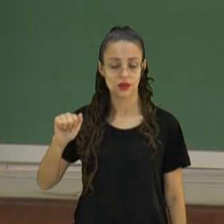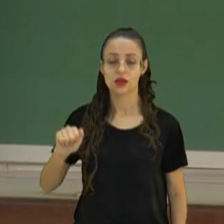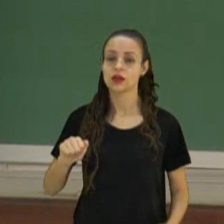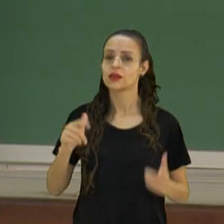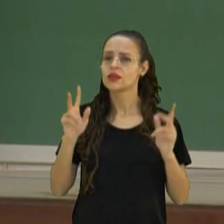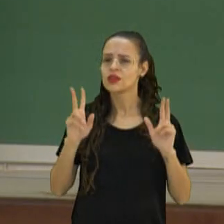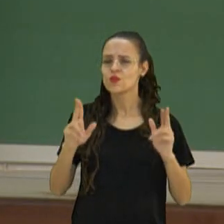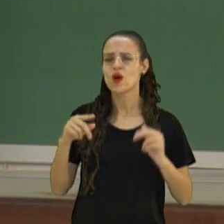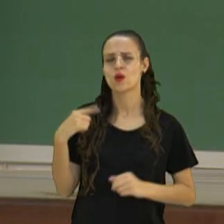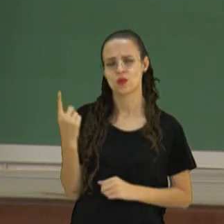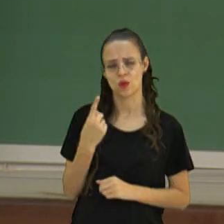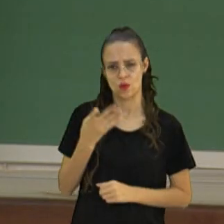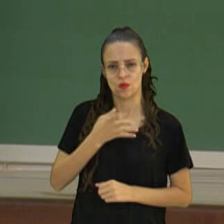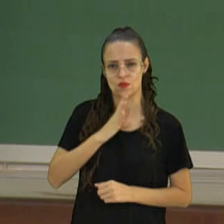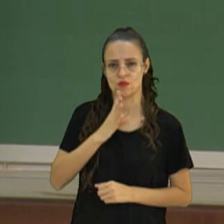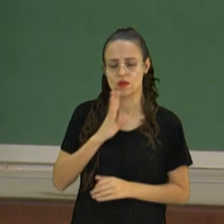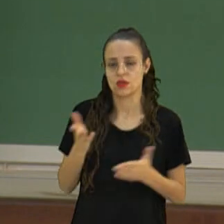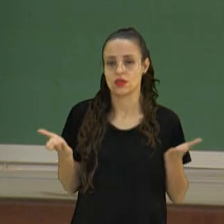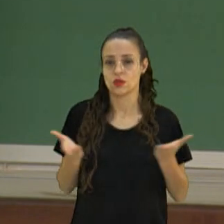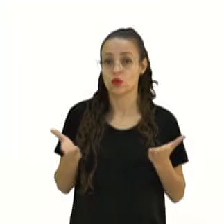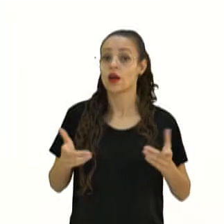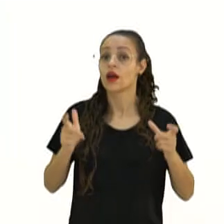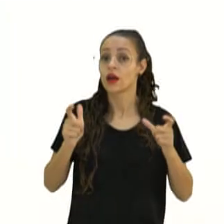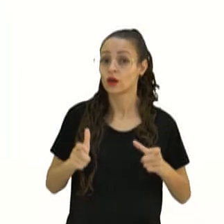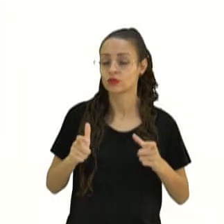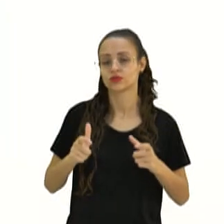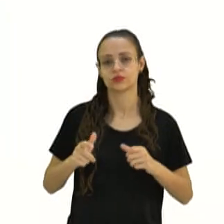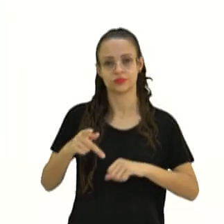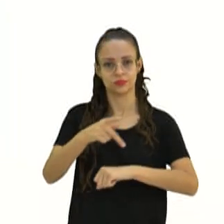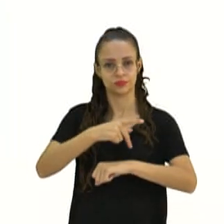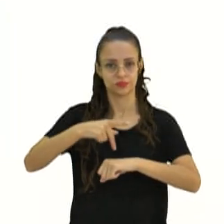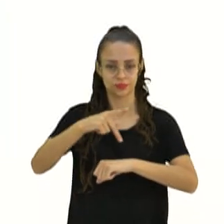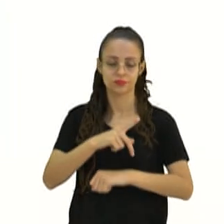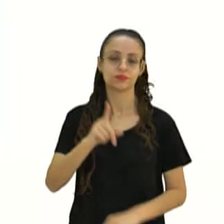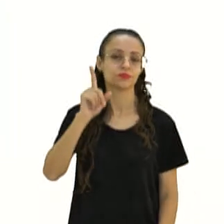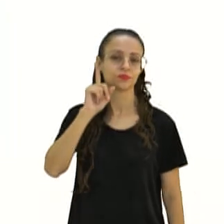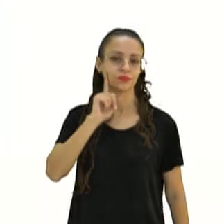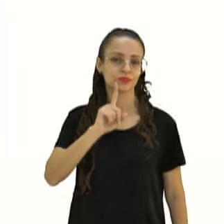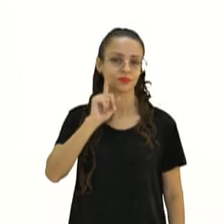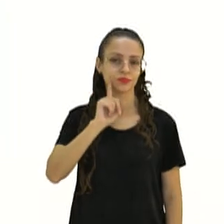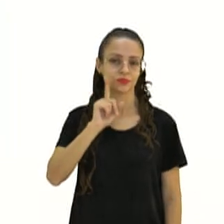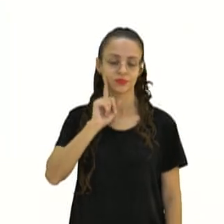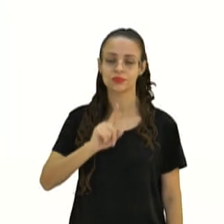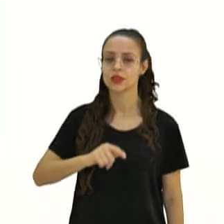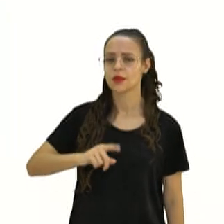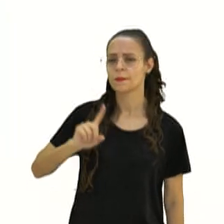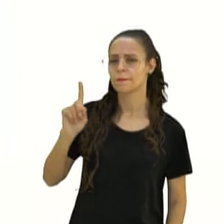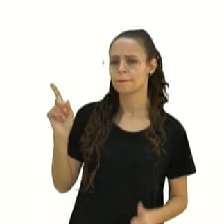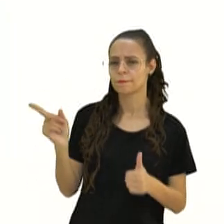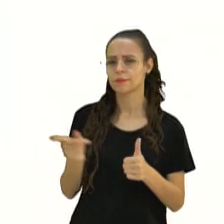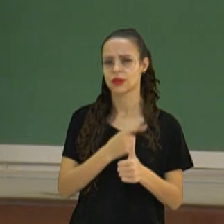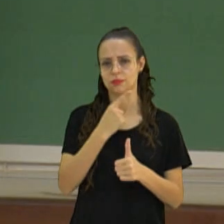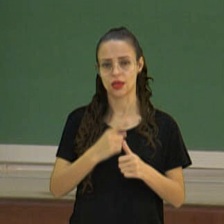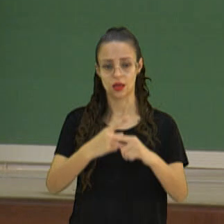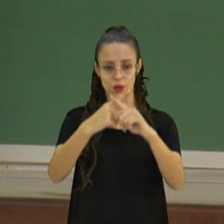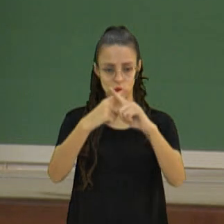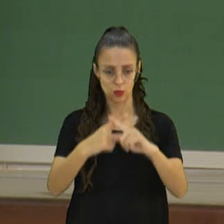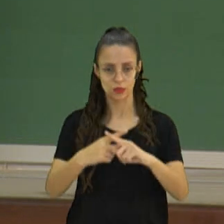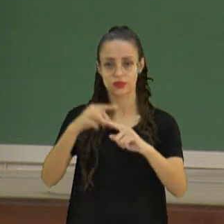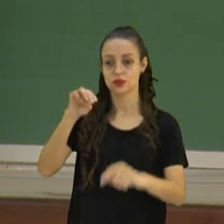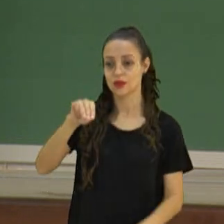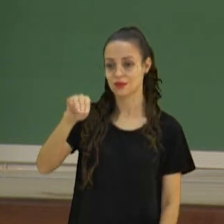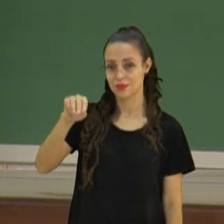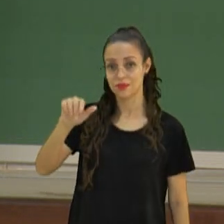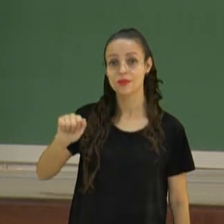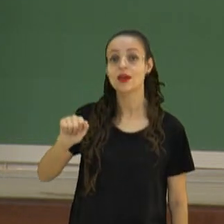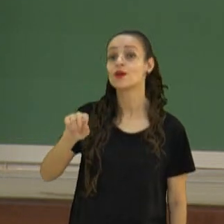moldes como conhecemos hoje. Então, isso ocorreu nos Estados Unidos da América. Então, a primeira competição de MMA, que foi o UFC,